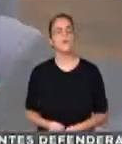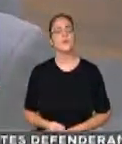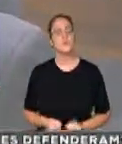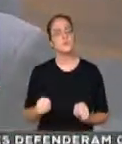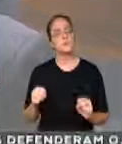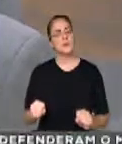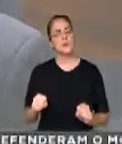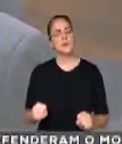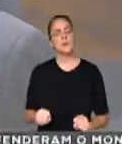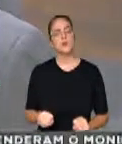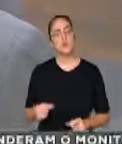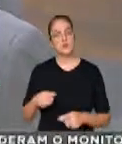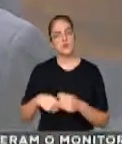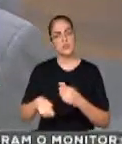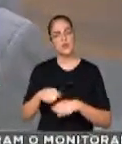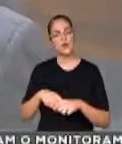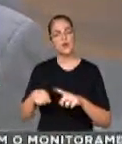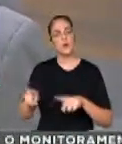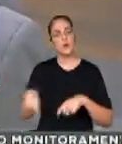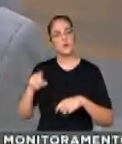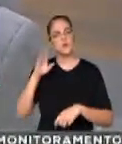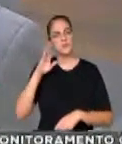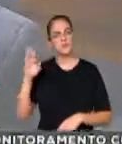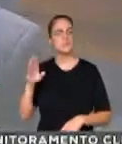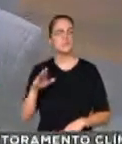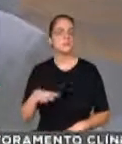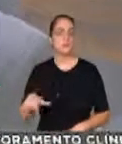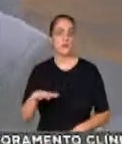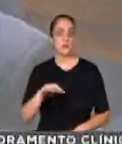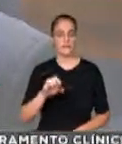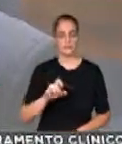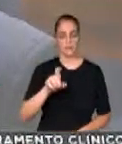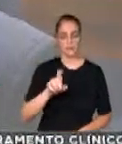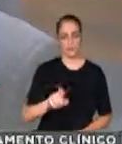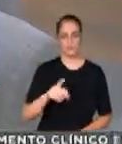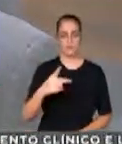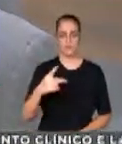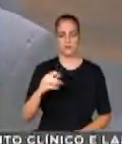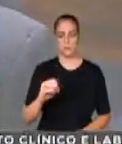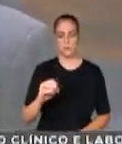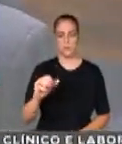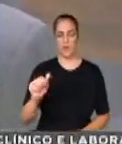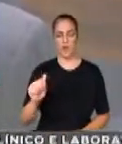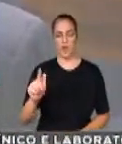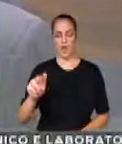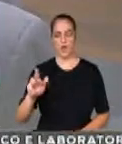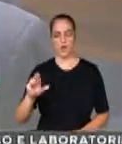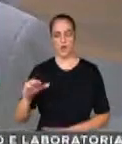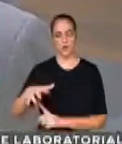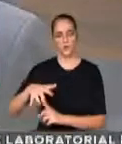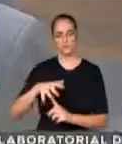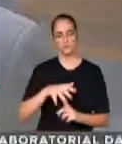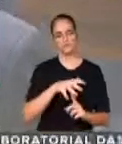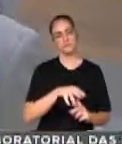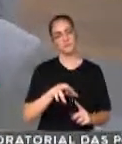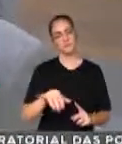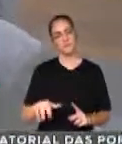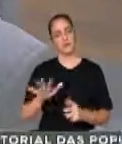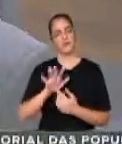da agropecuária, que é a razão econômica do seu povo, essa Expo Agro tão importante. Então, quero parabenizar Divino São Lourenço,